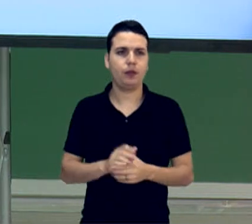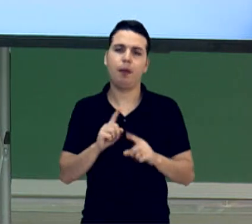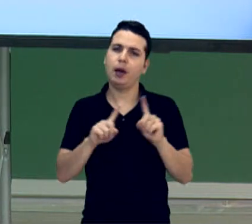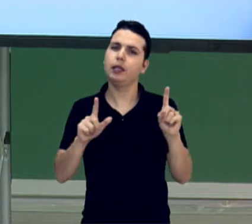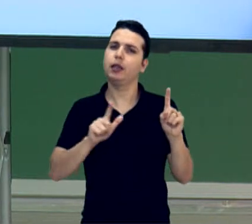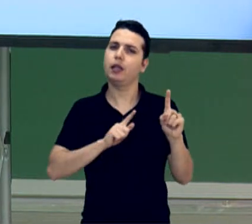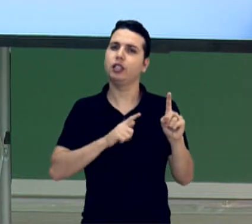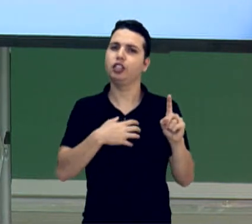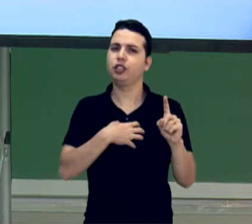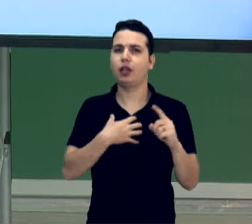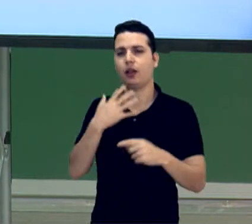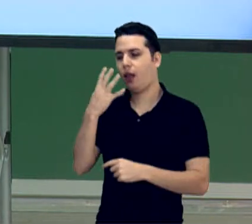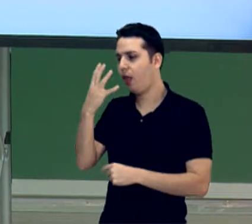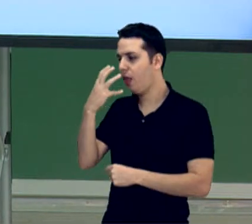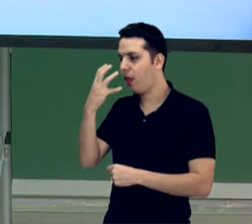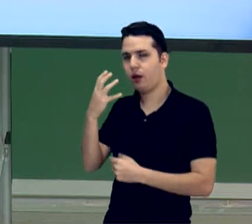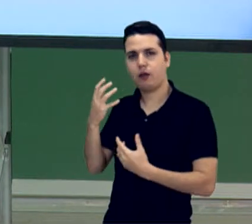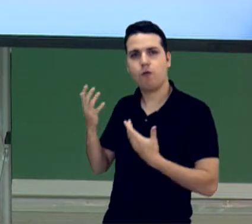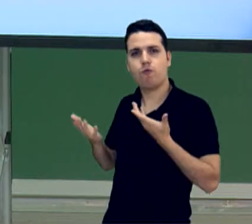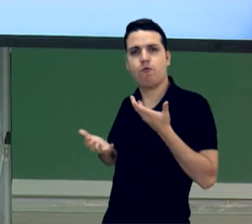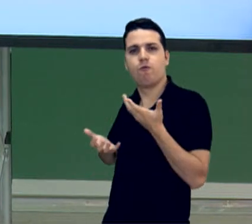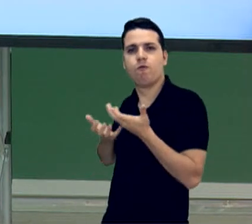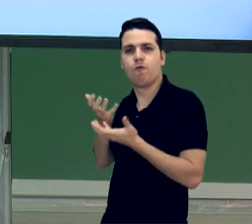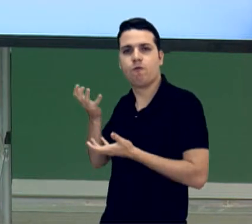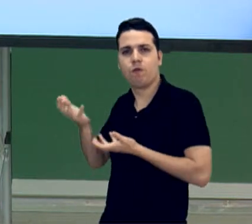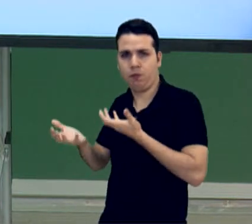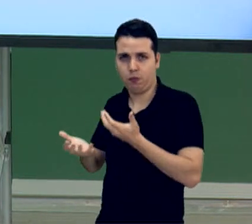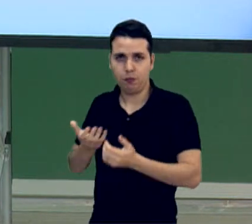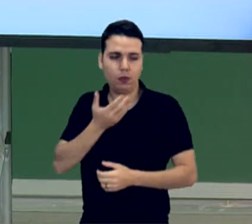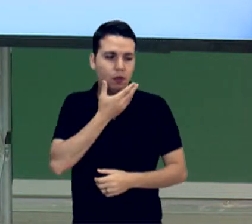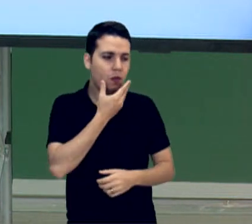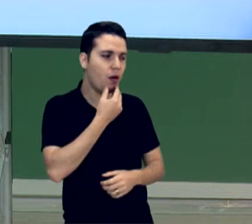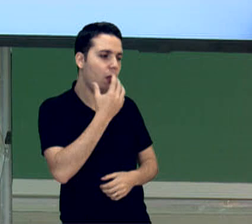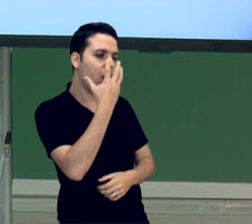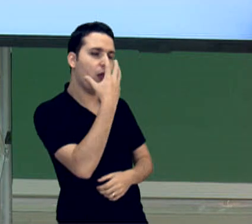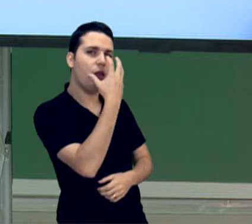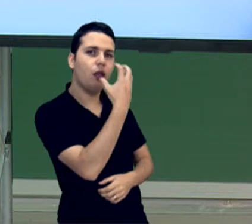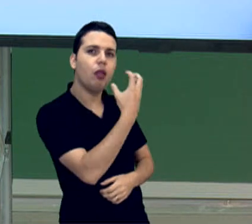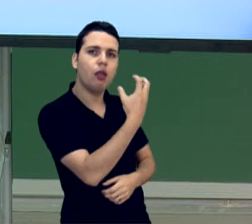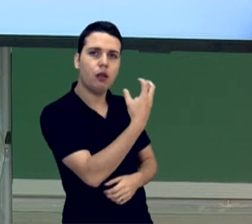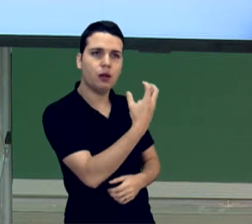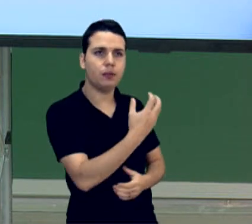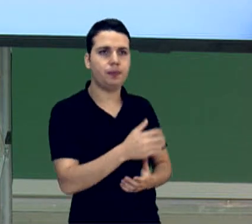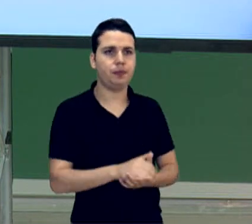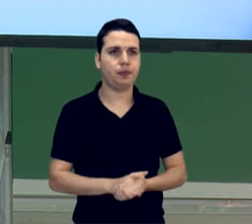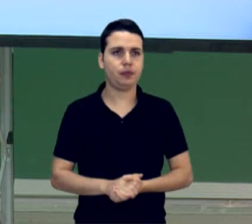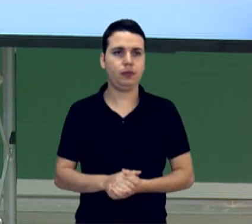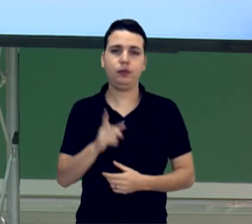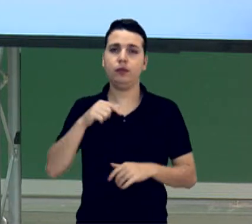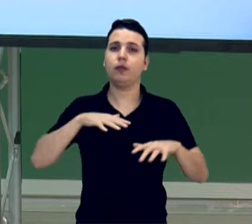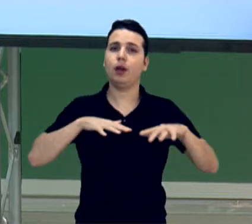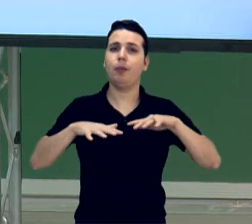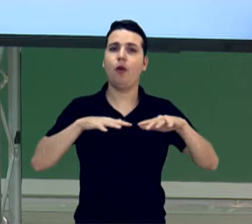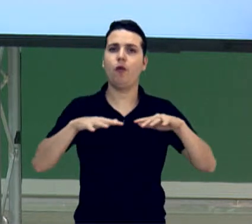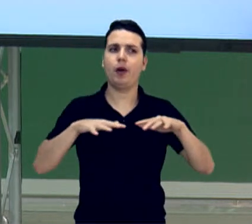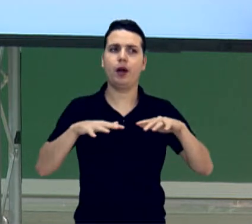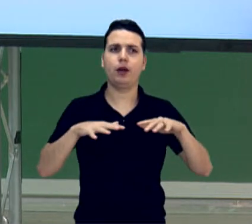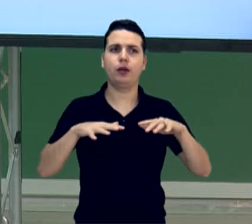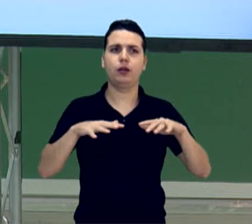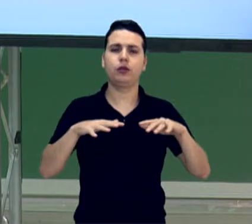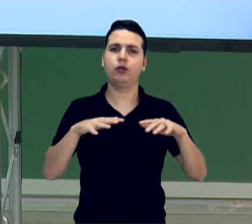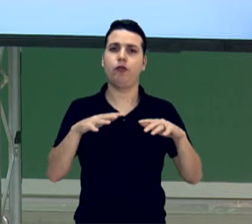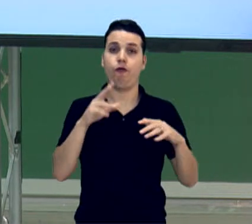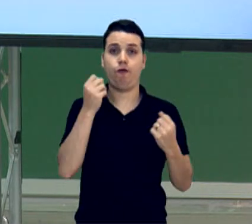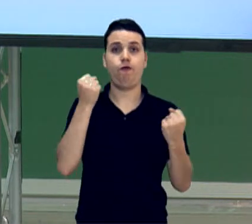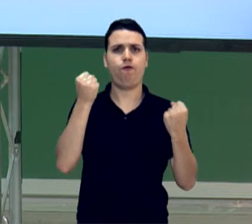essa questão da sedução. Ela quer seduzir o homem. Então, são movimentos agressivos, não